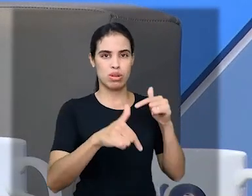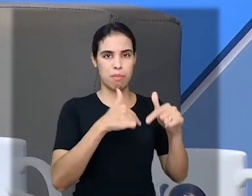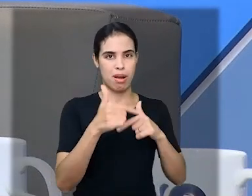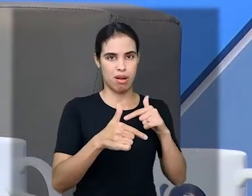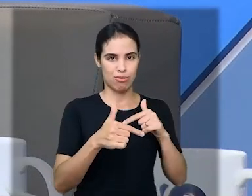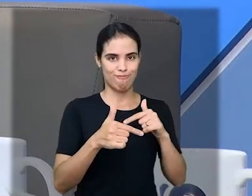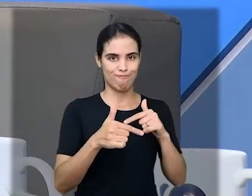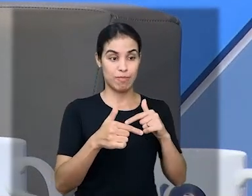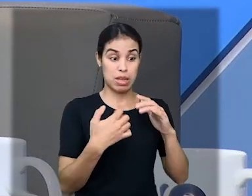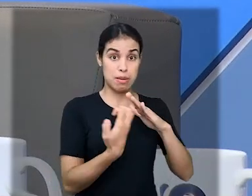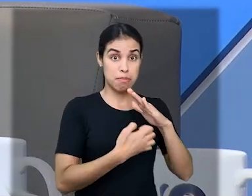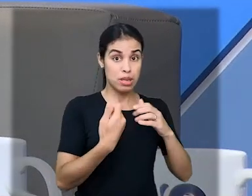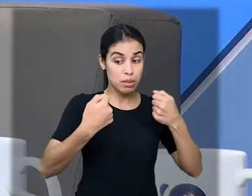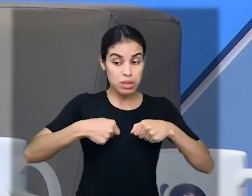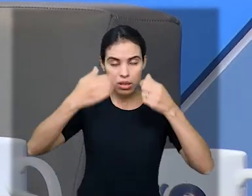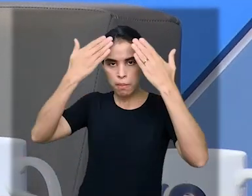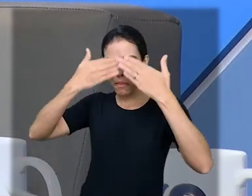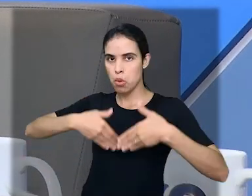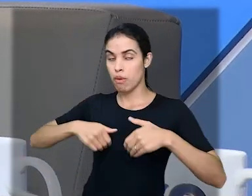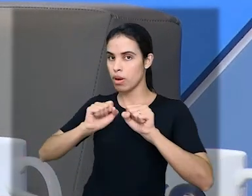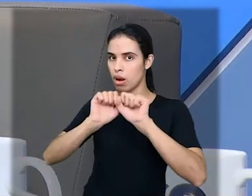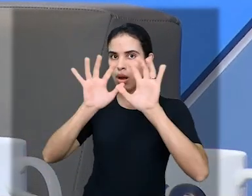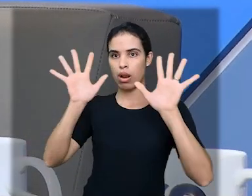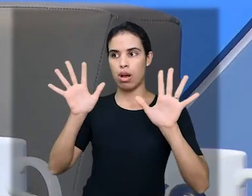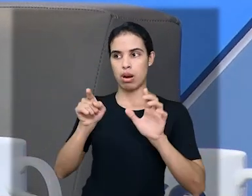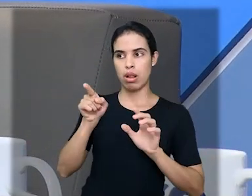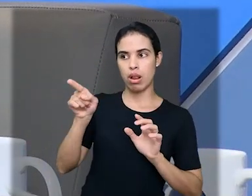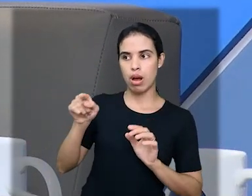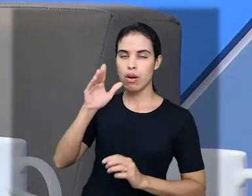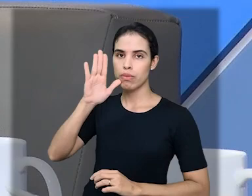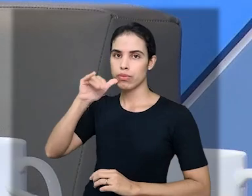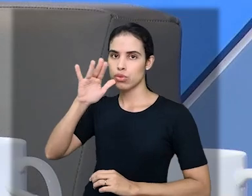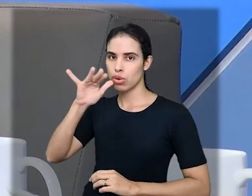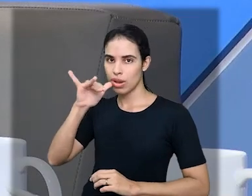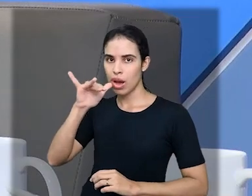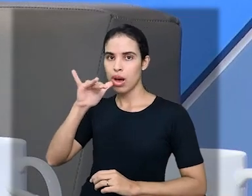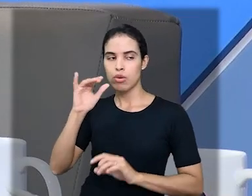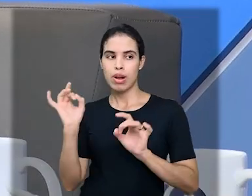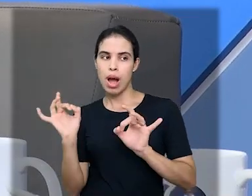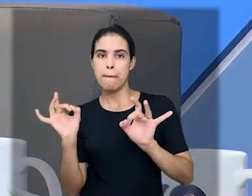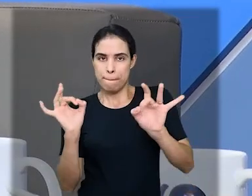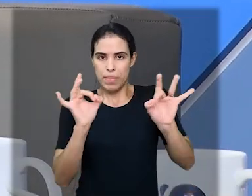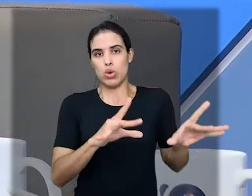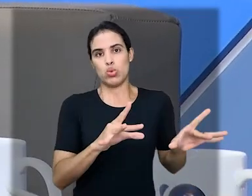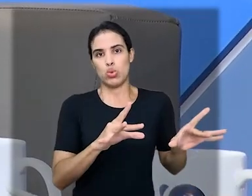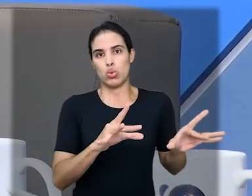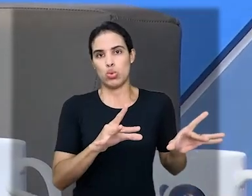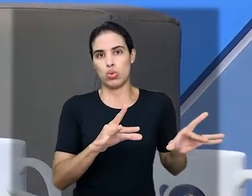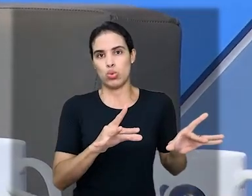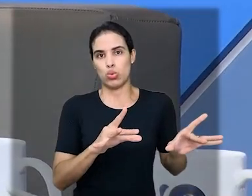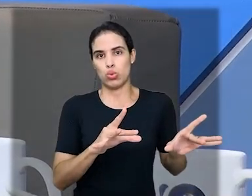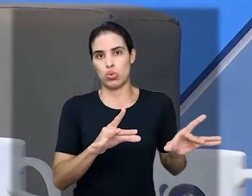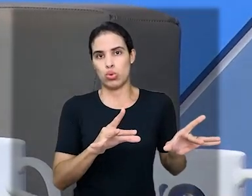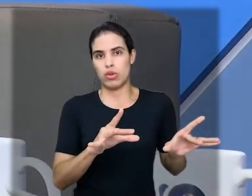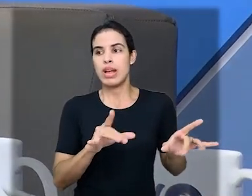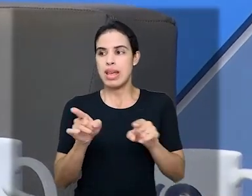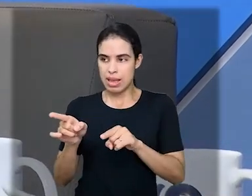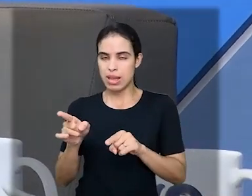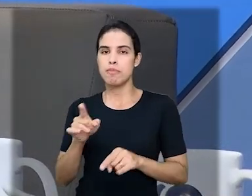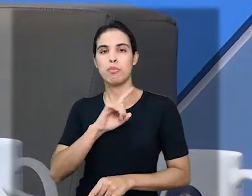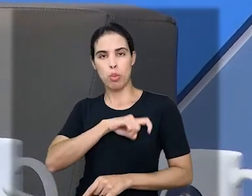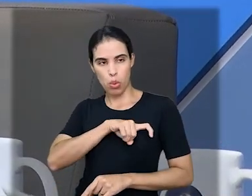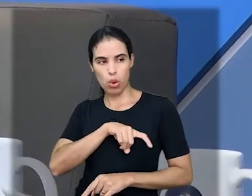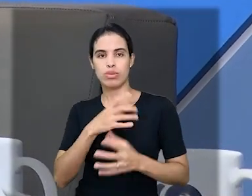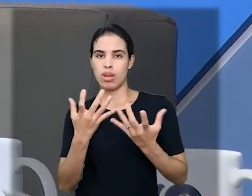que ter uma prova inequívoca de que aquele empregado realmente teve o intuito, o objetivo